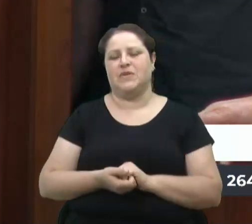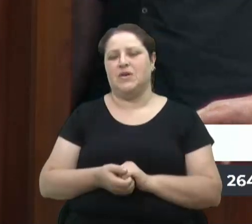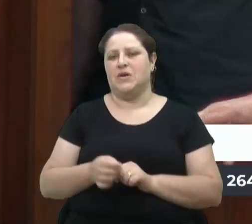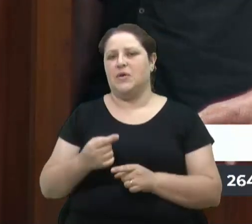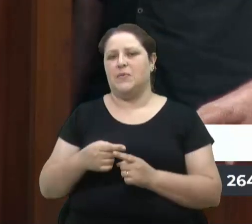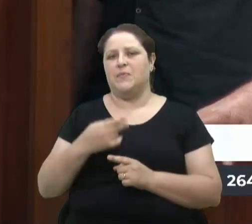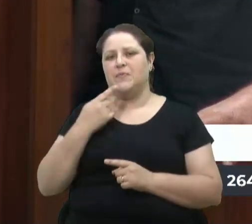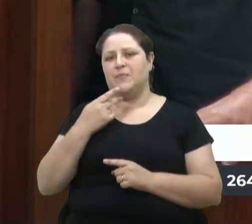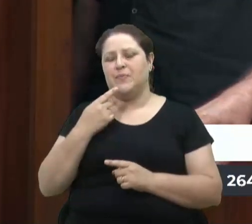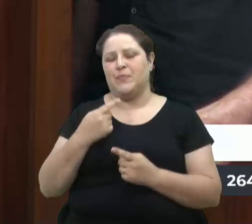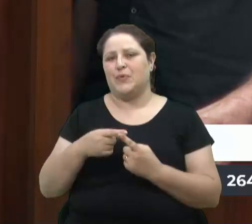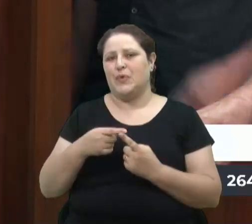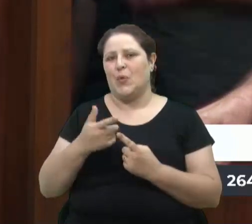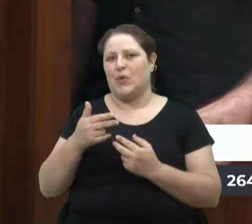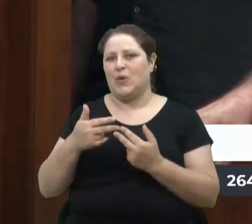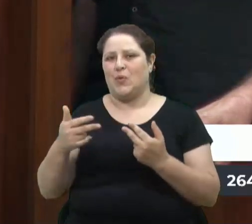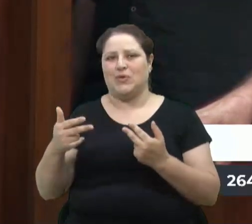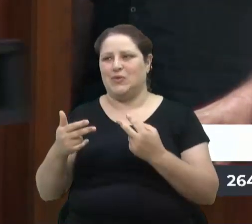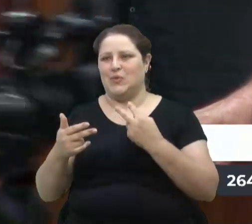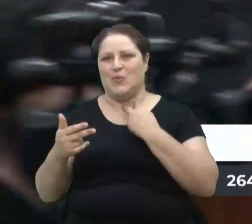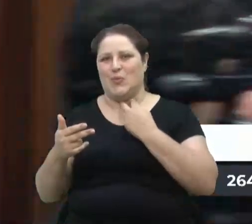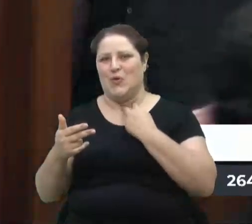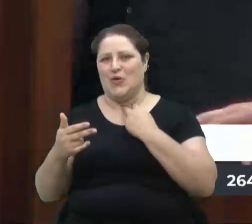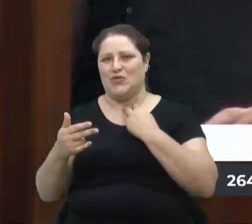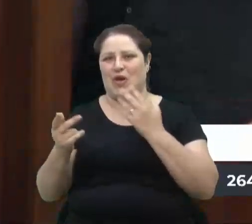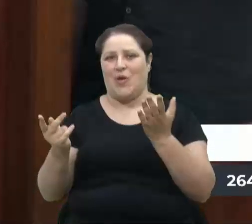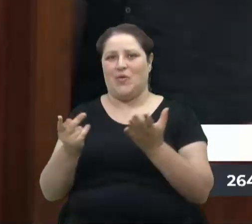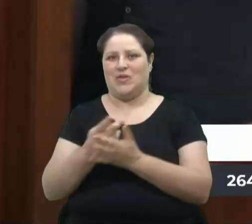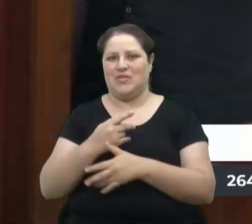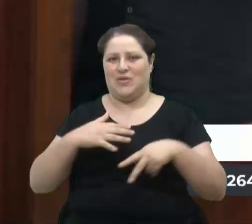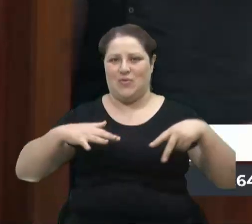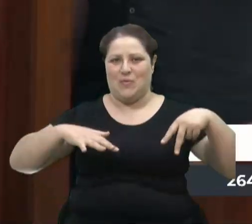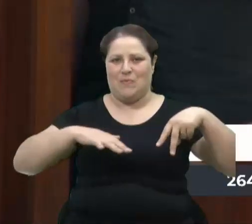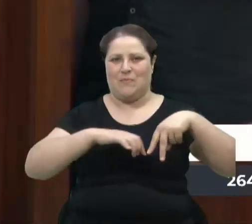pode. Então, esse atropelamento que aconteceu,